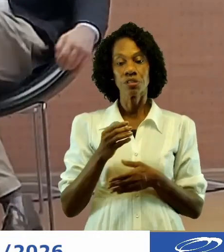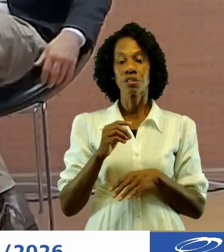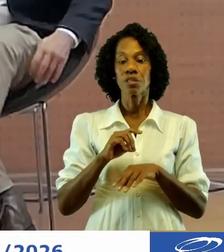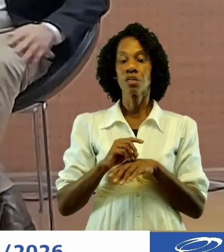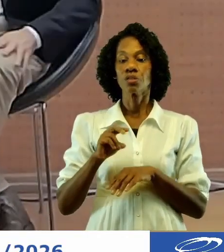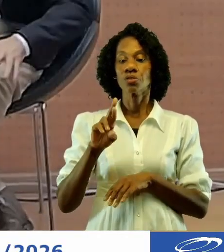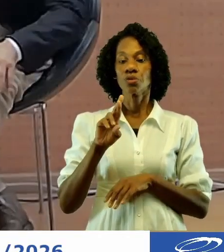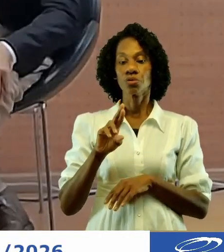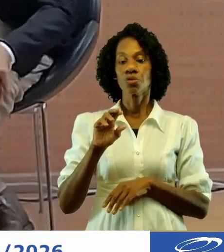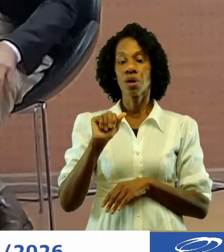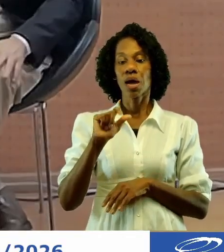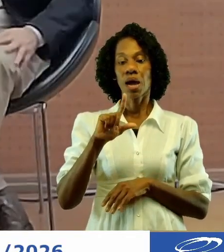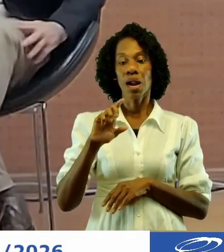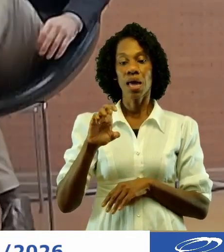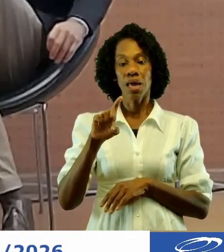online conosco.